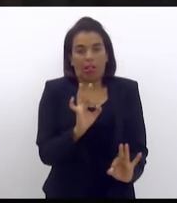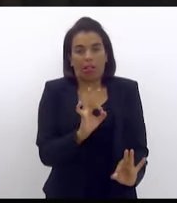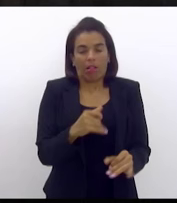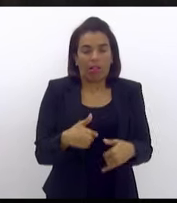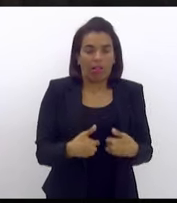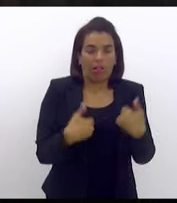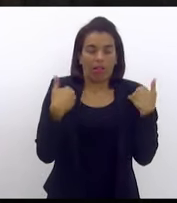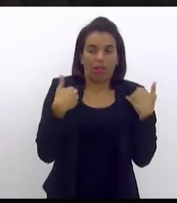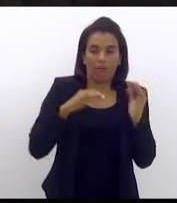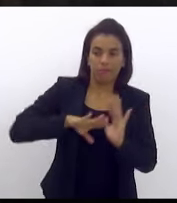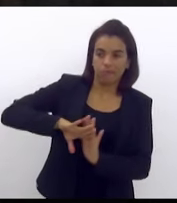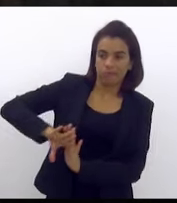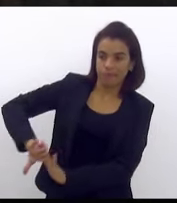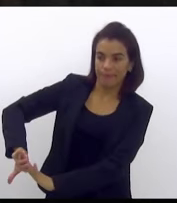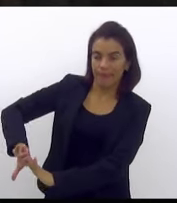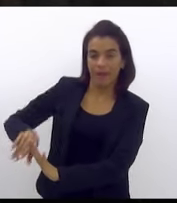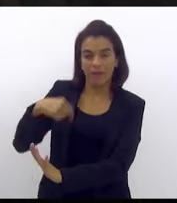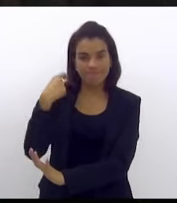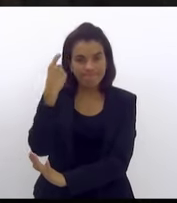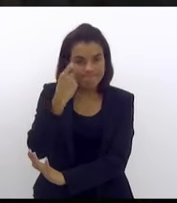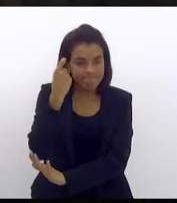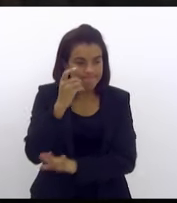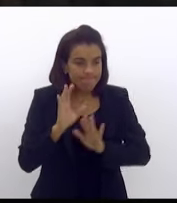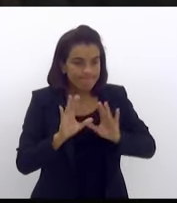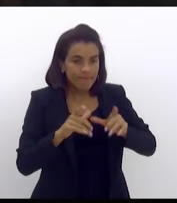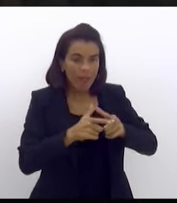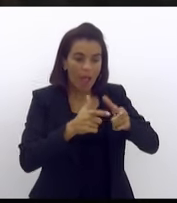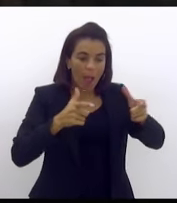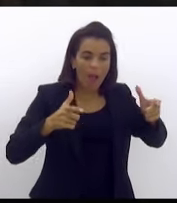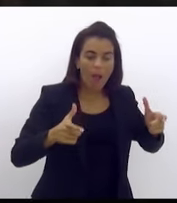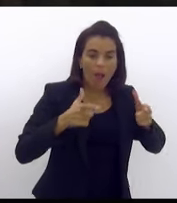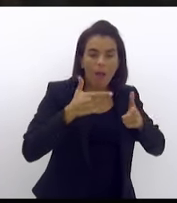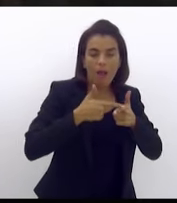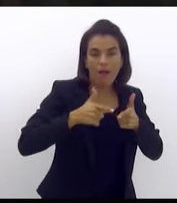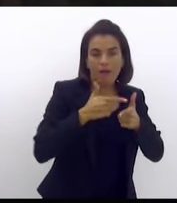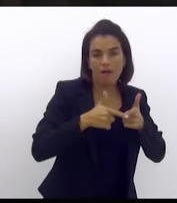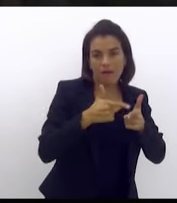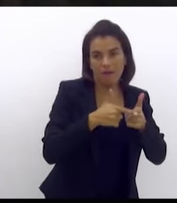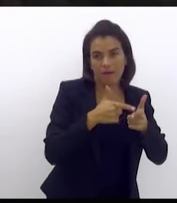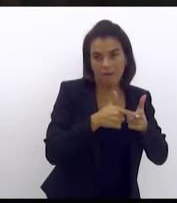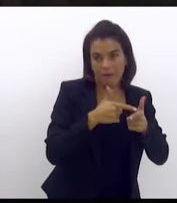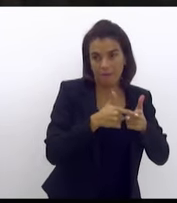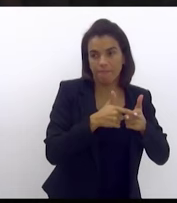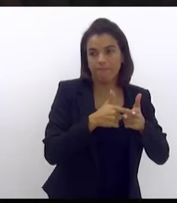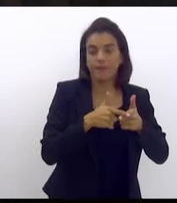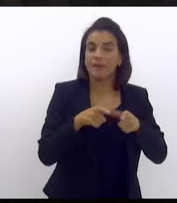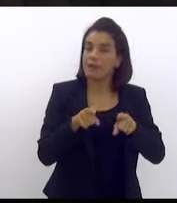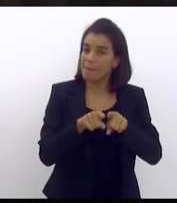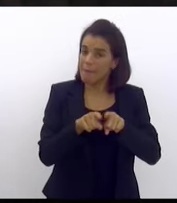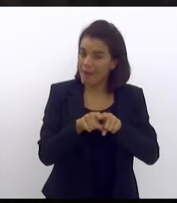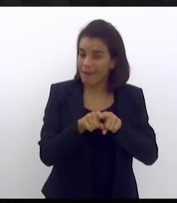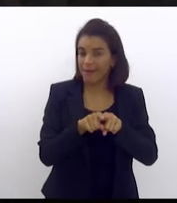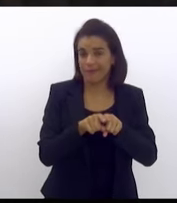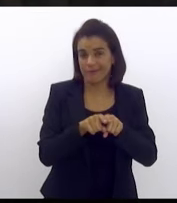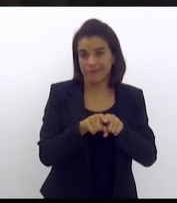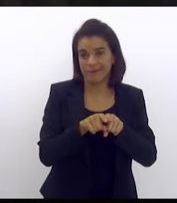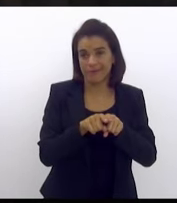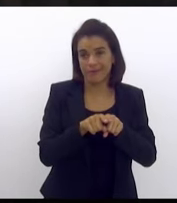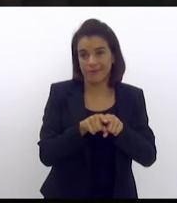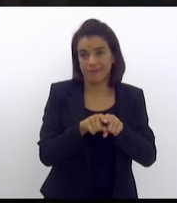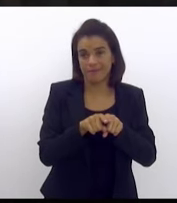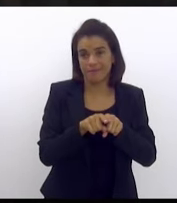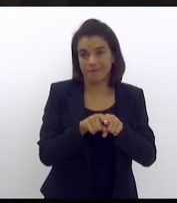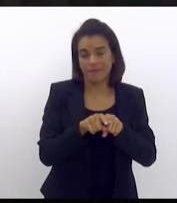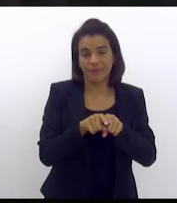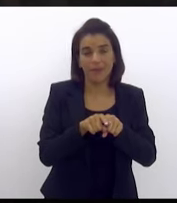lado e verificar que a grande questão, que é muito maior que apenas